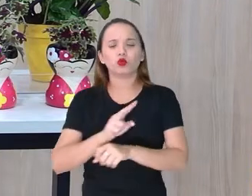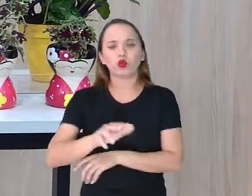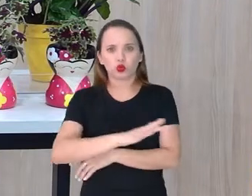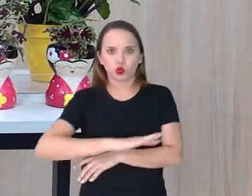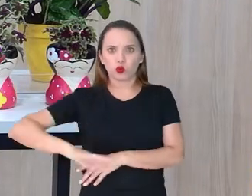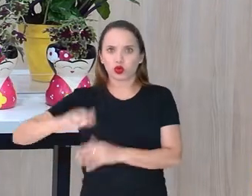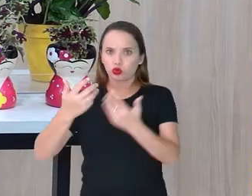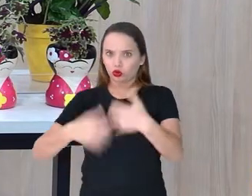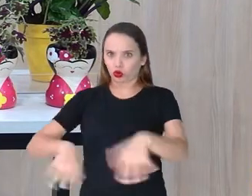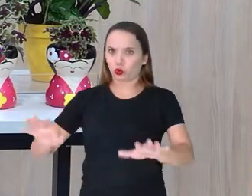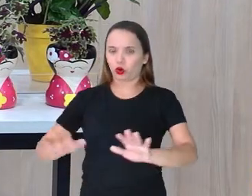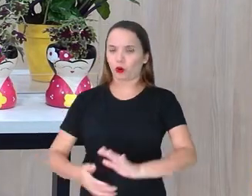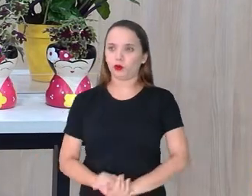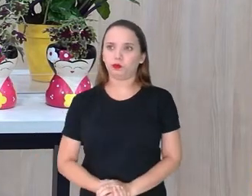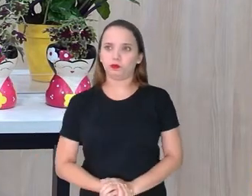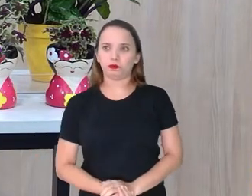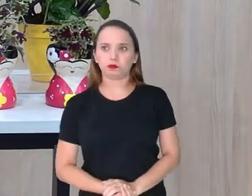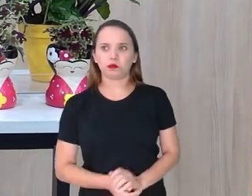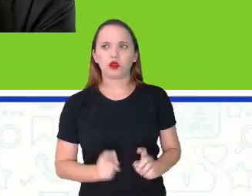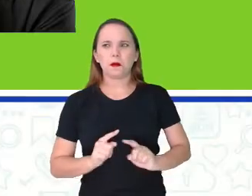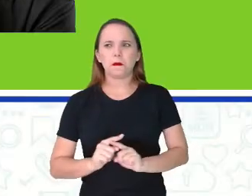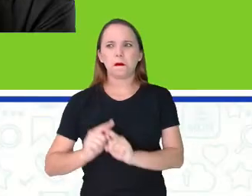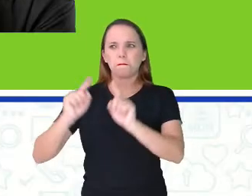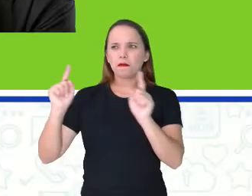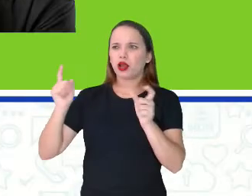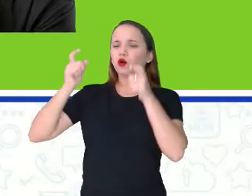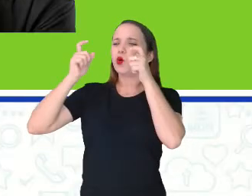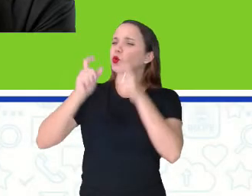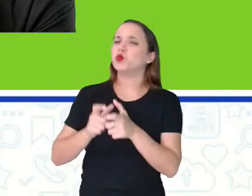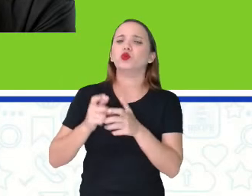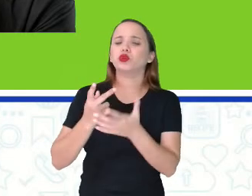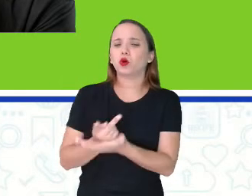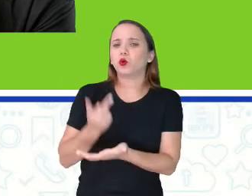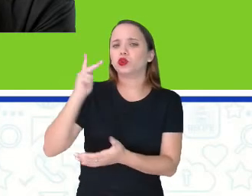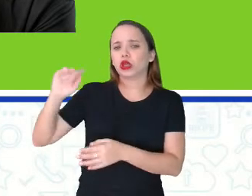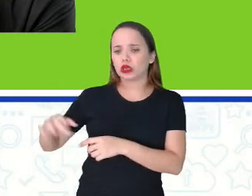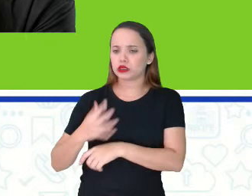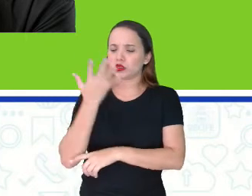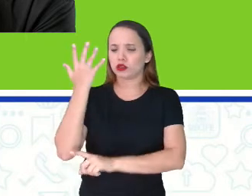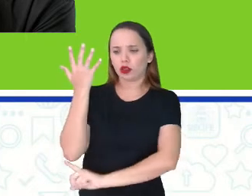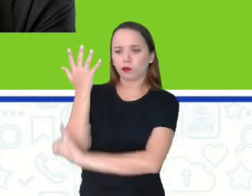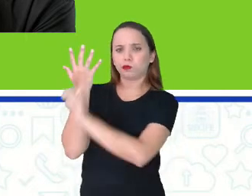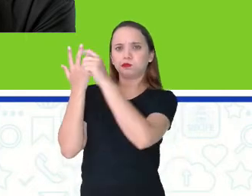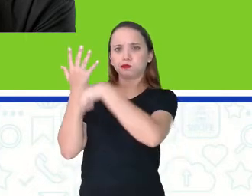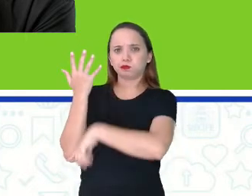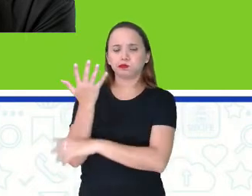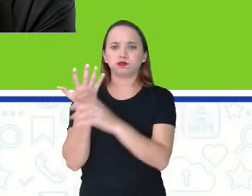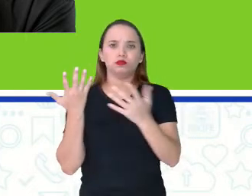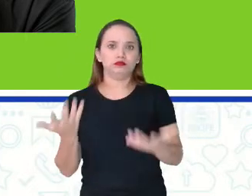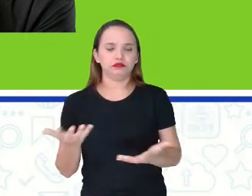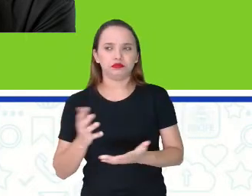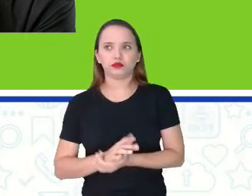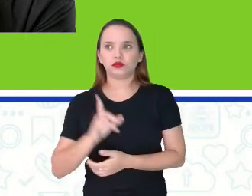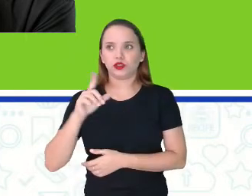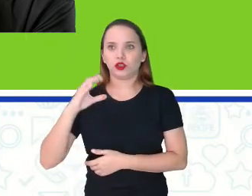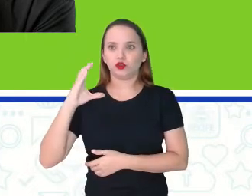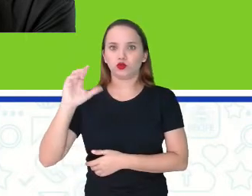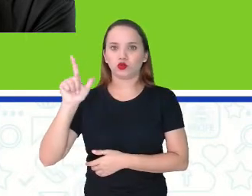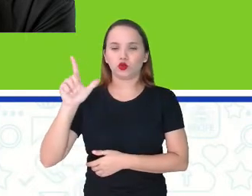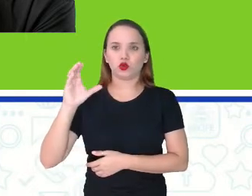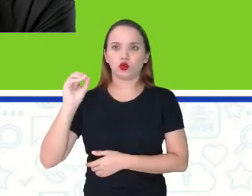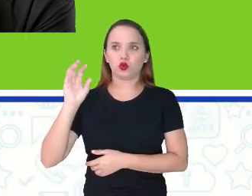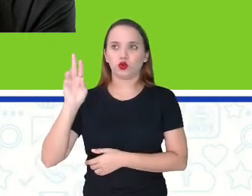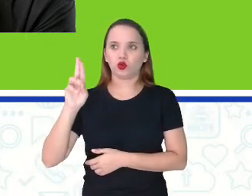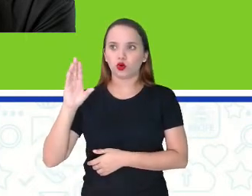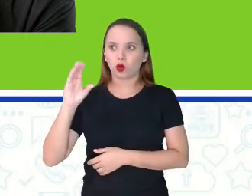ambiente. Mas onde é que ocorre essa fotossíntese? Então, ela ocorre nos cloroplastos.